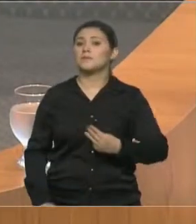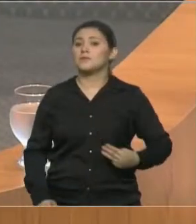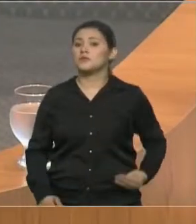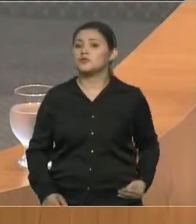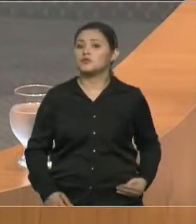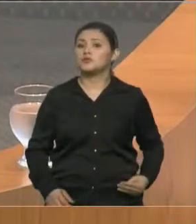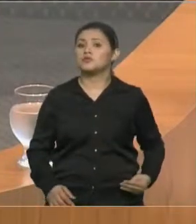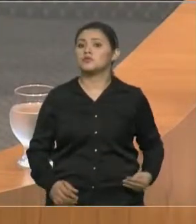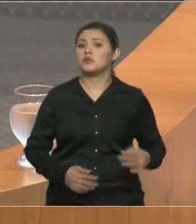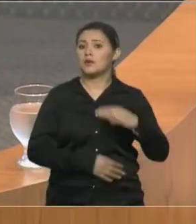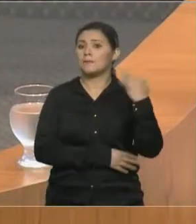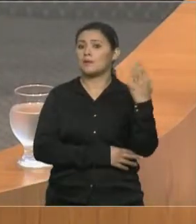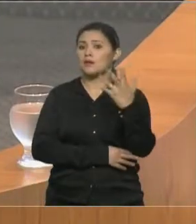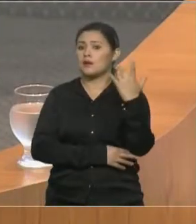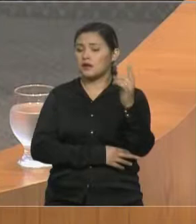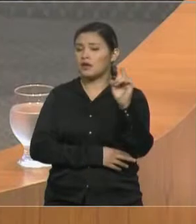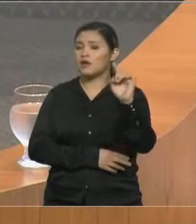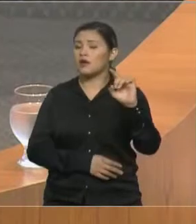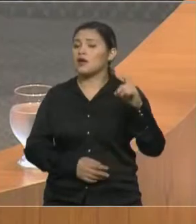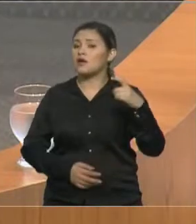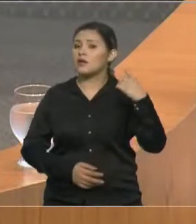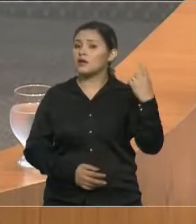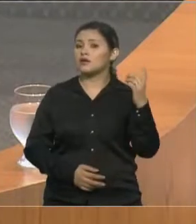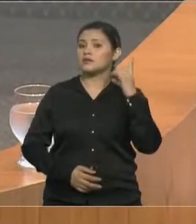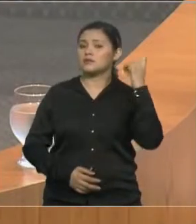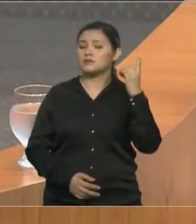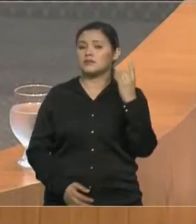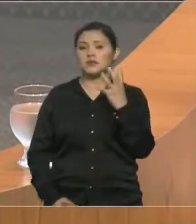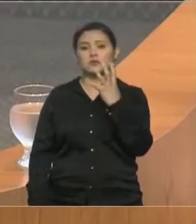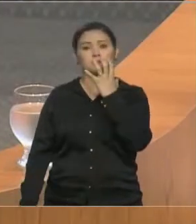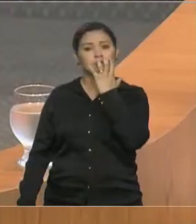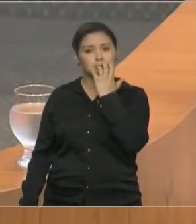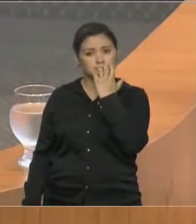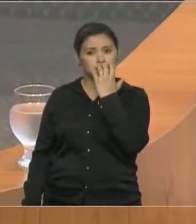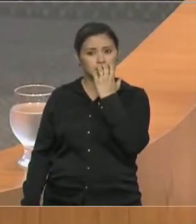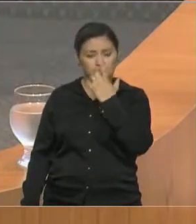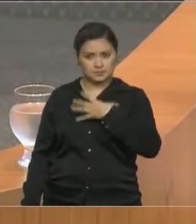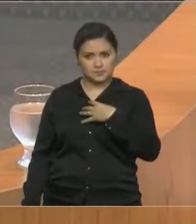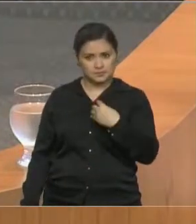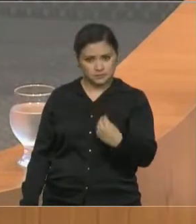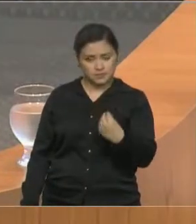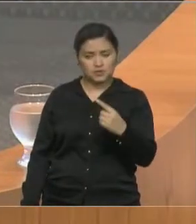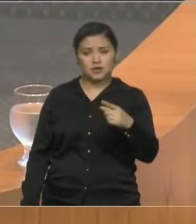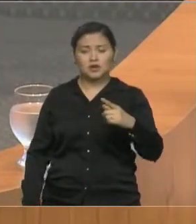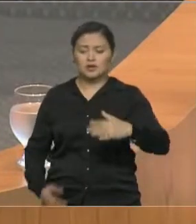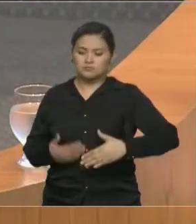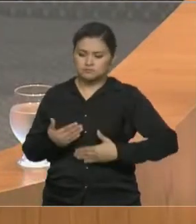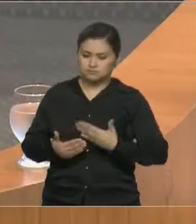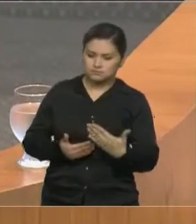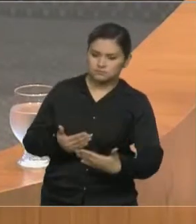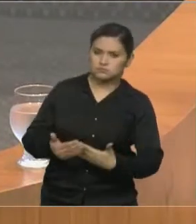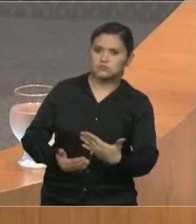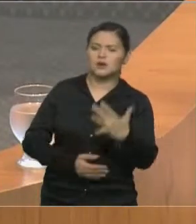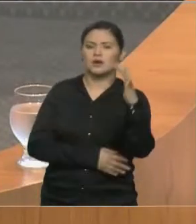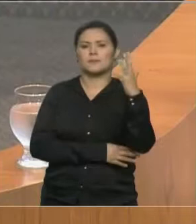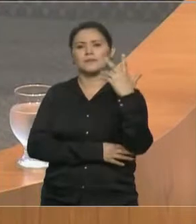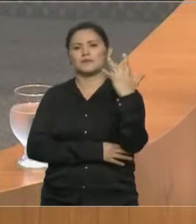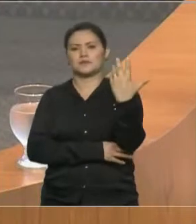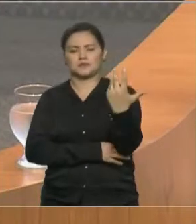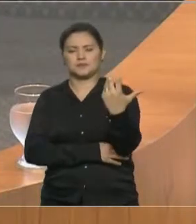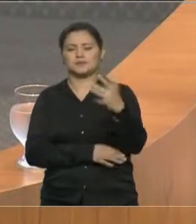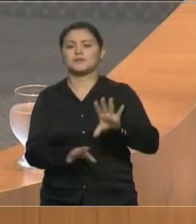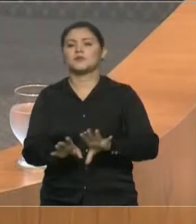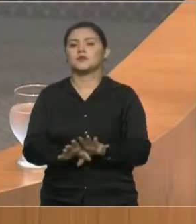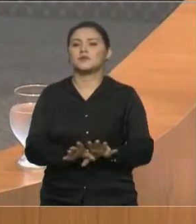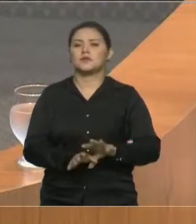nosso, mas que reconheço que teve avanços na gestão ambiental naquela época, passando pelo governo do presidente Lula e